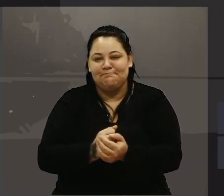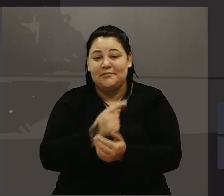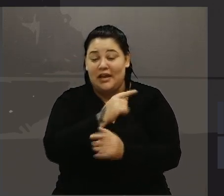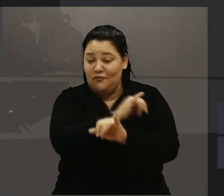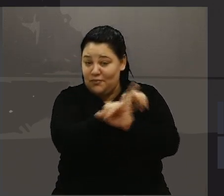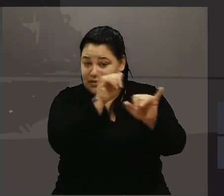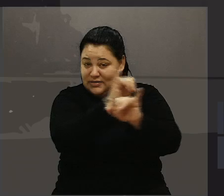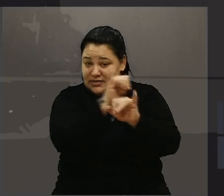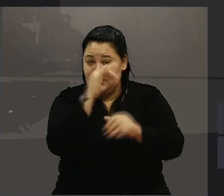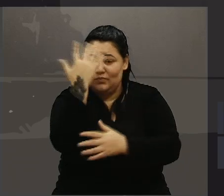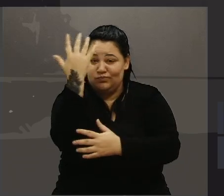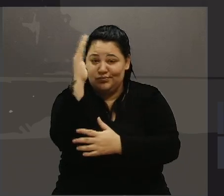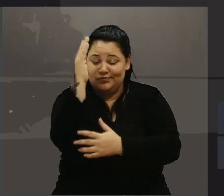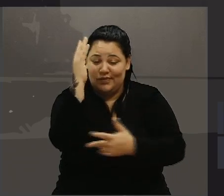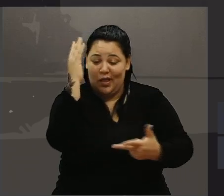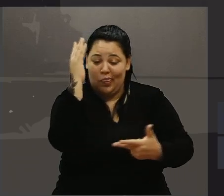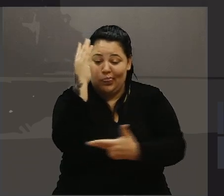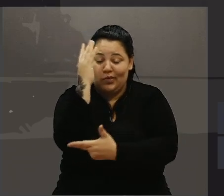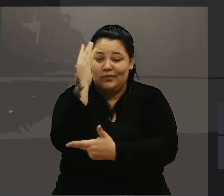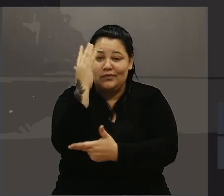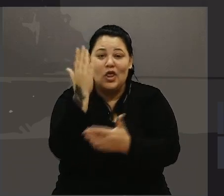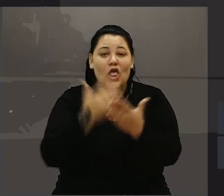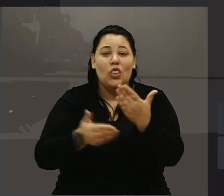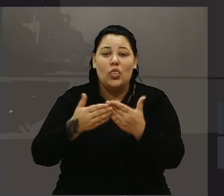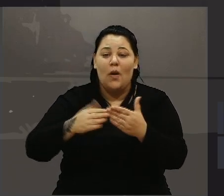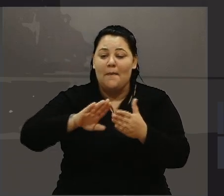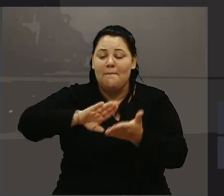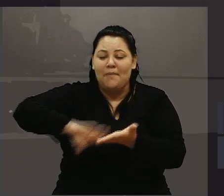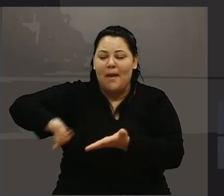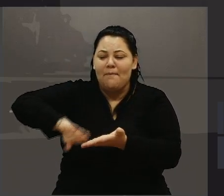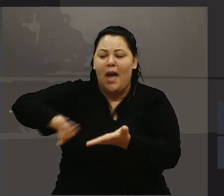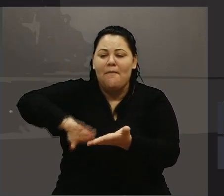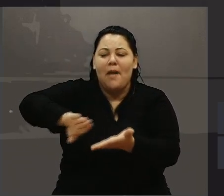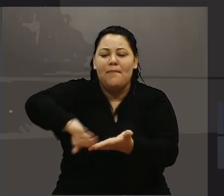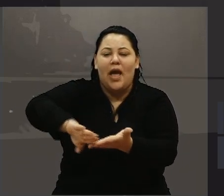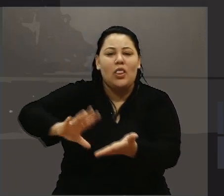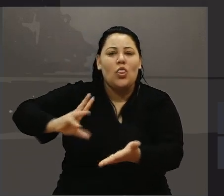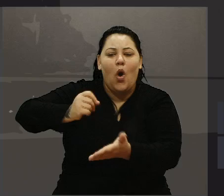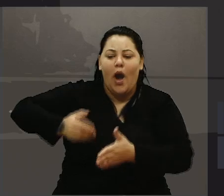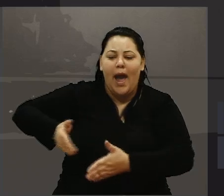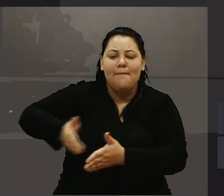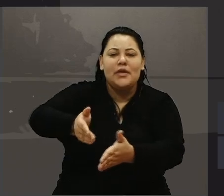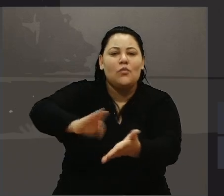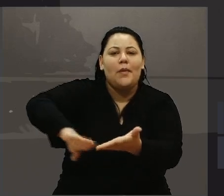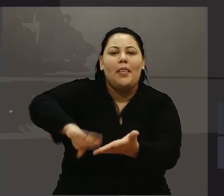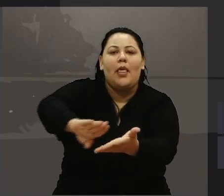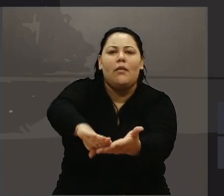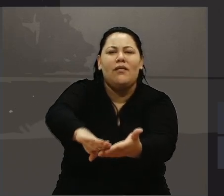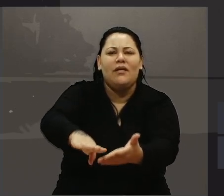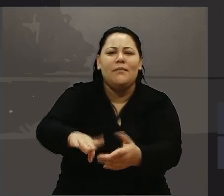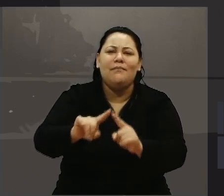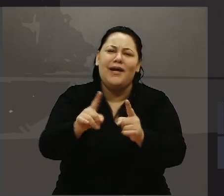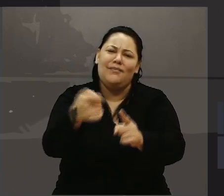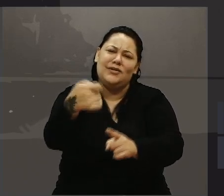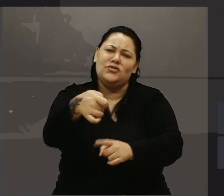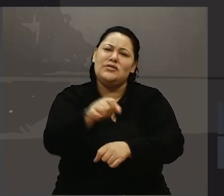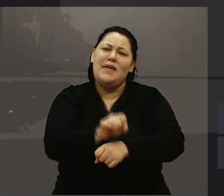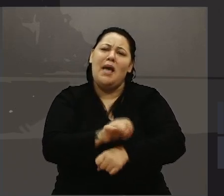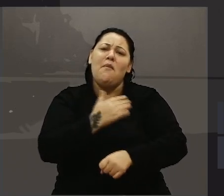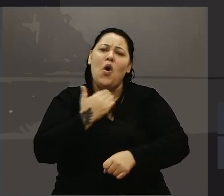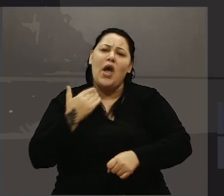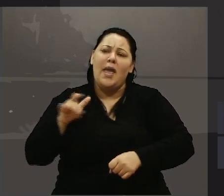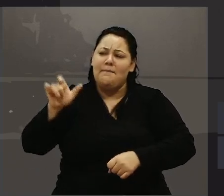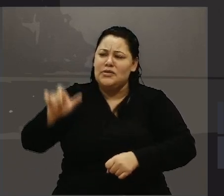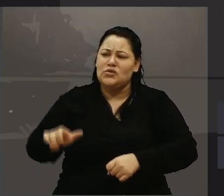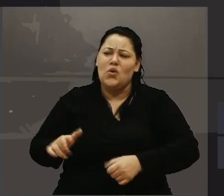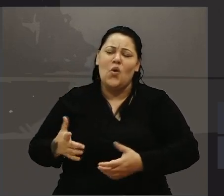removida todas as árvores daquele trajeto que oferecia risco. Por que esperar morrer pessoas, gente? Por quê? Por que que antes não dava e depois